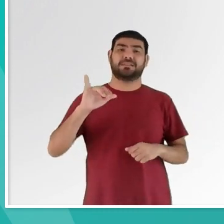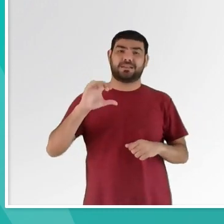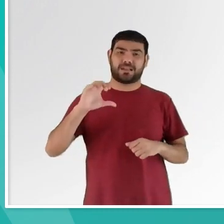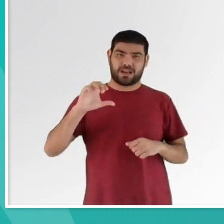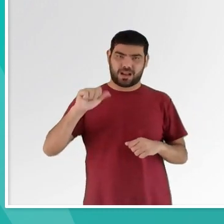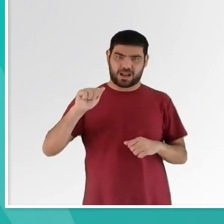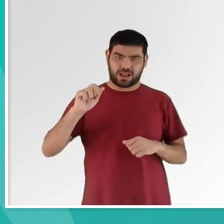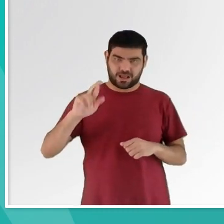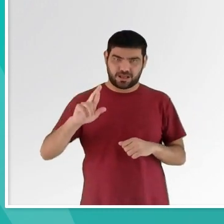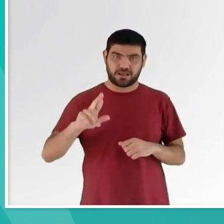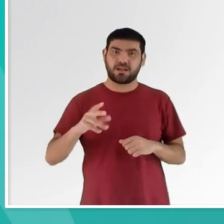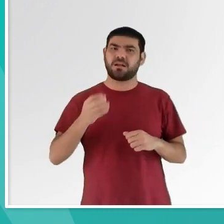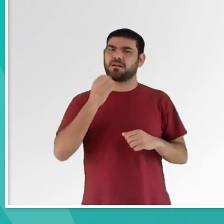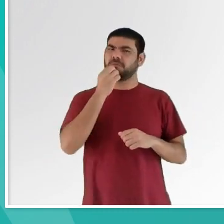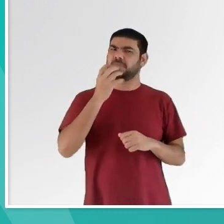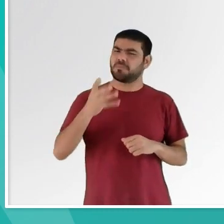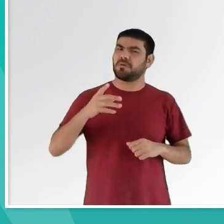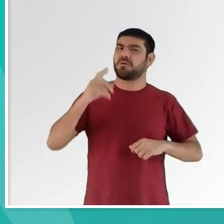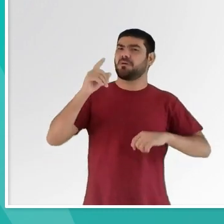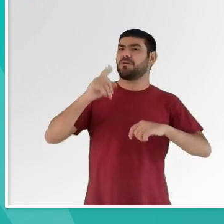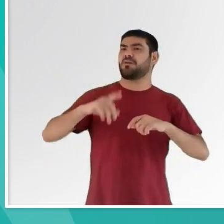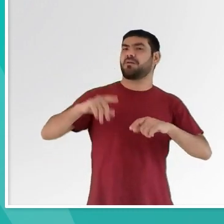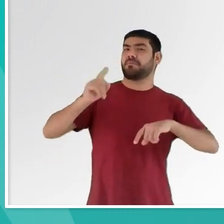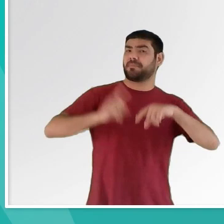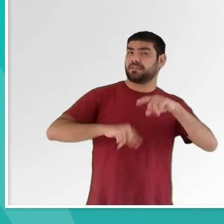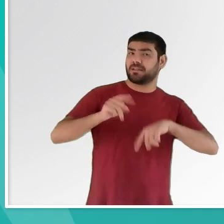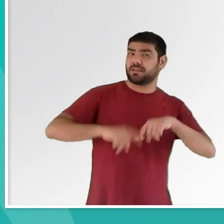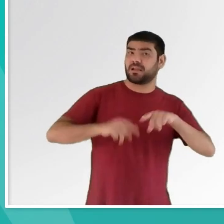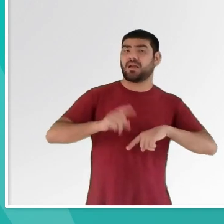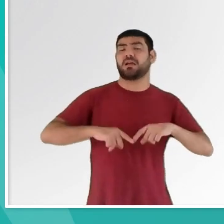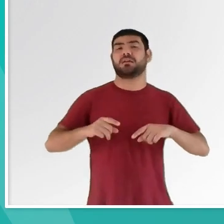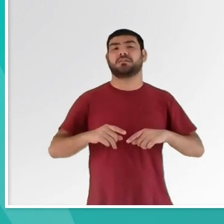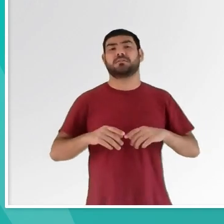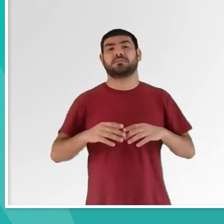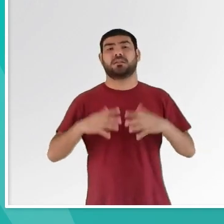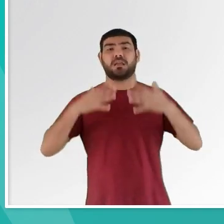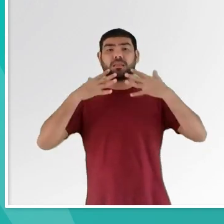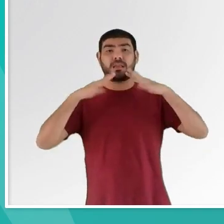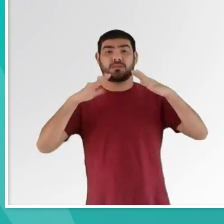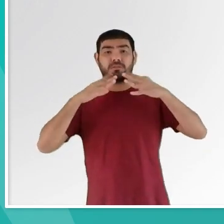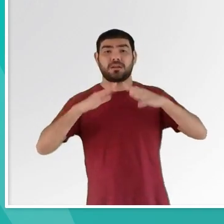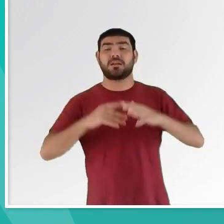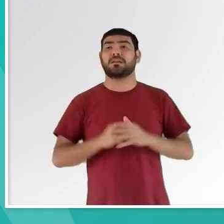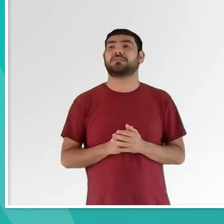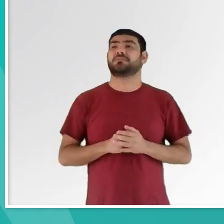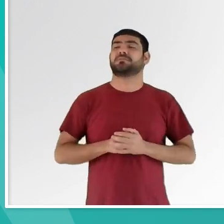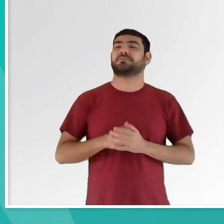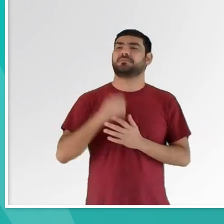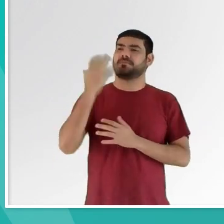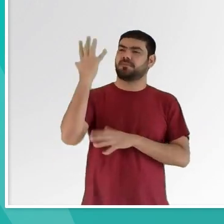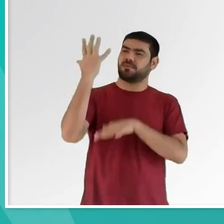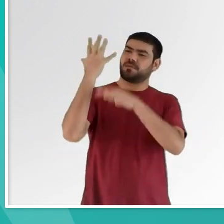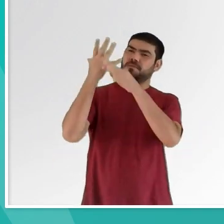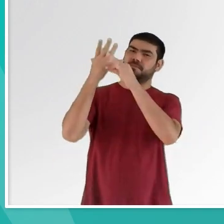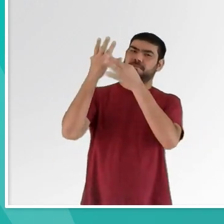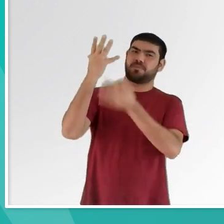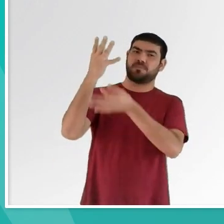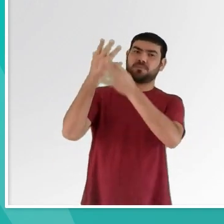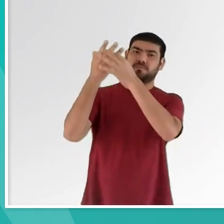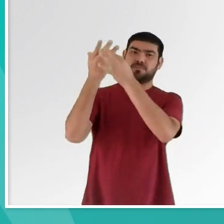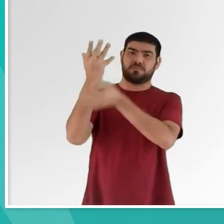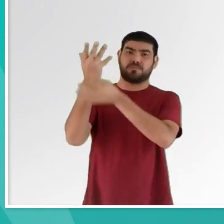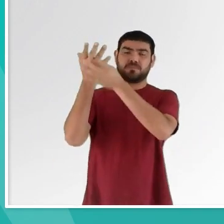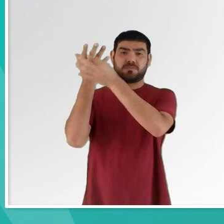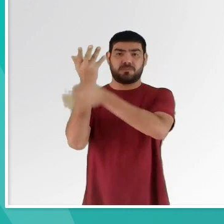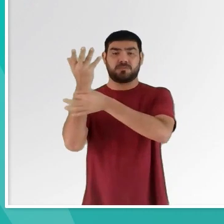material orgânico, que são descartes, pedras, folhas, criam toda uma